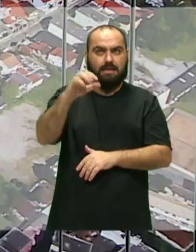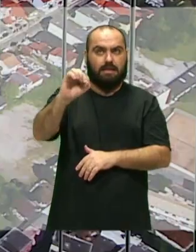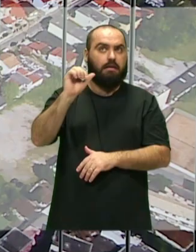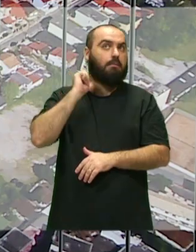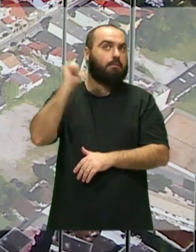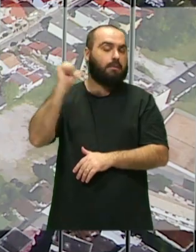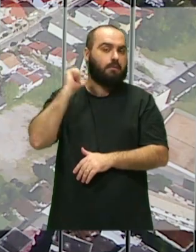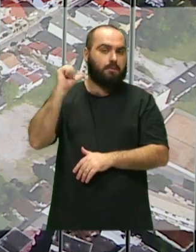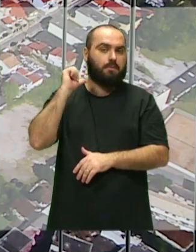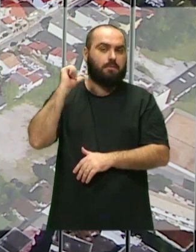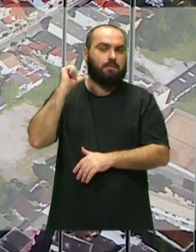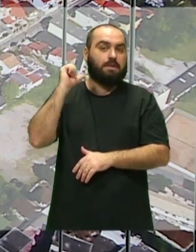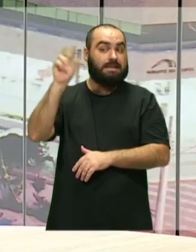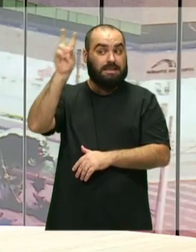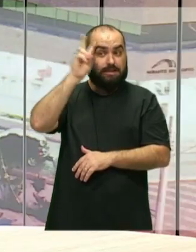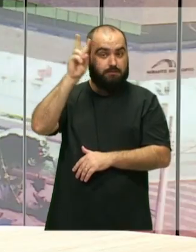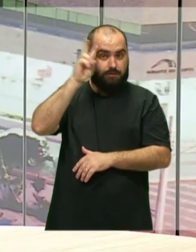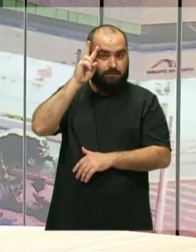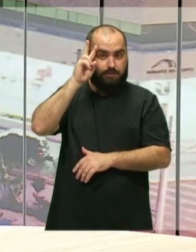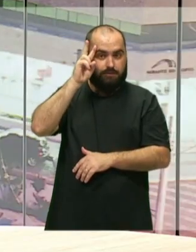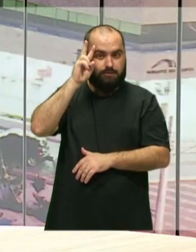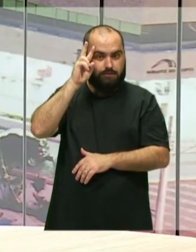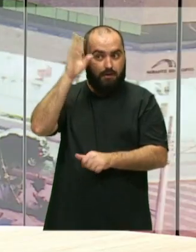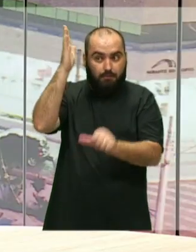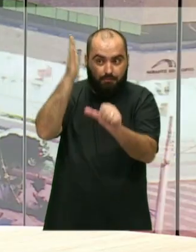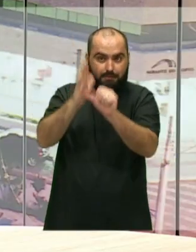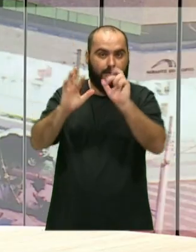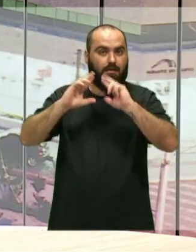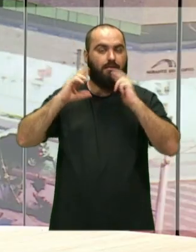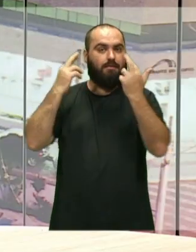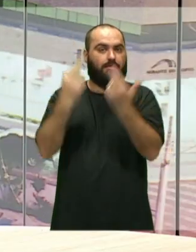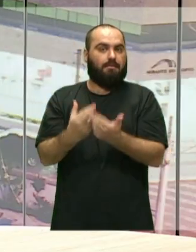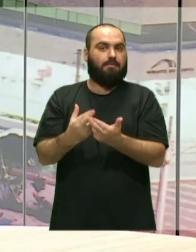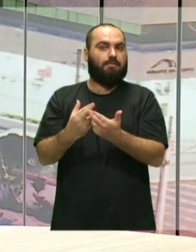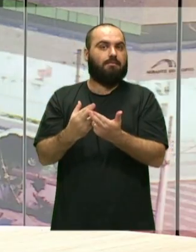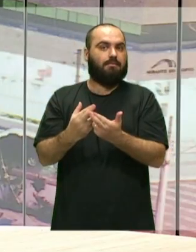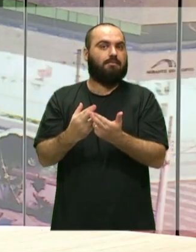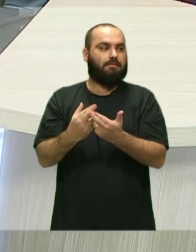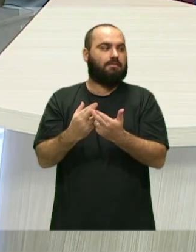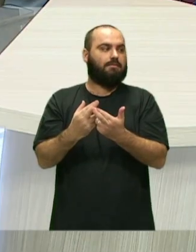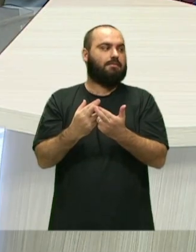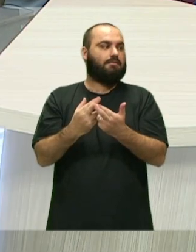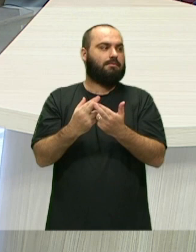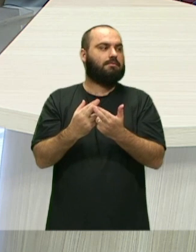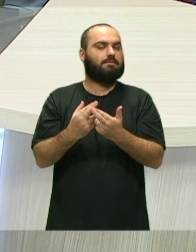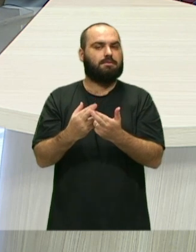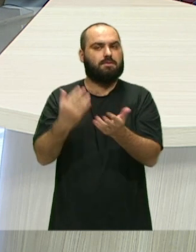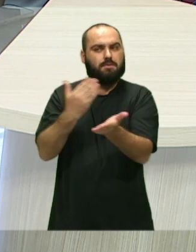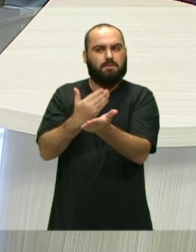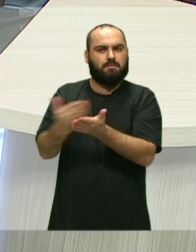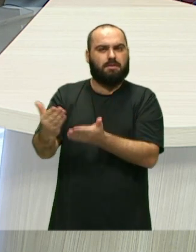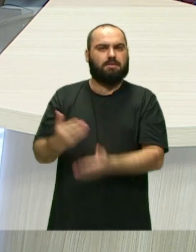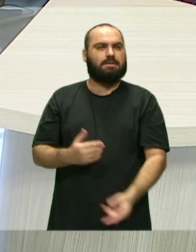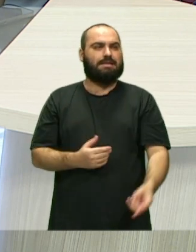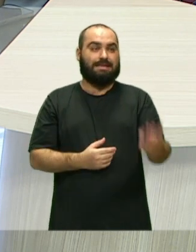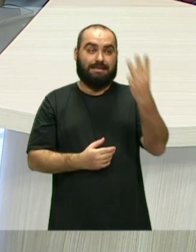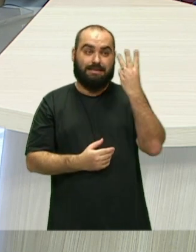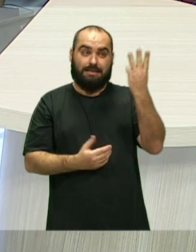Abril 10 abrir uma segunda-feira a primeira sessão aqui a partir das 15:30